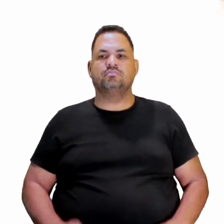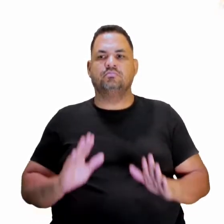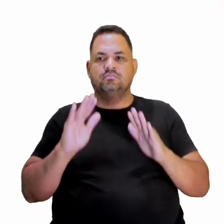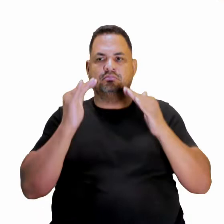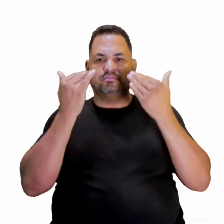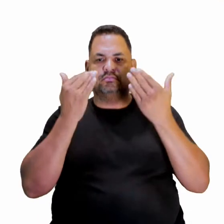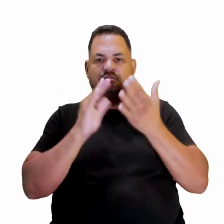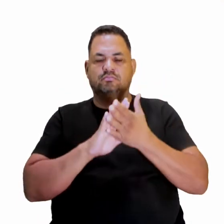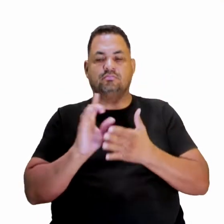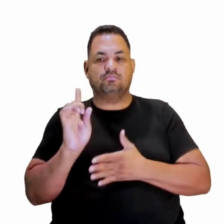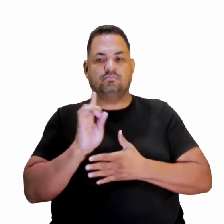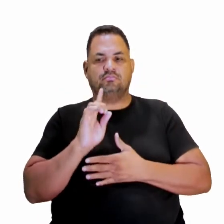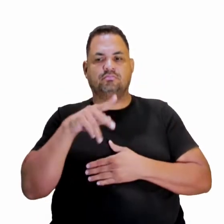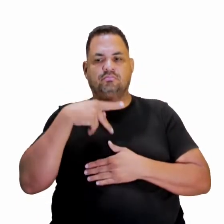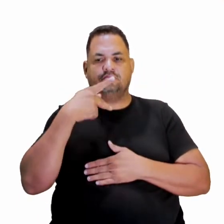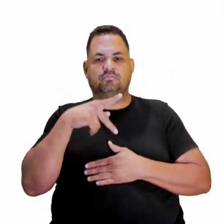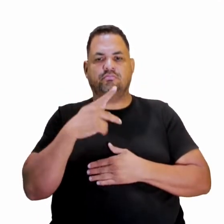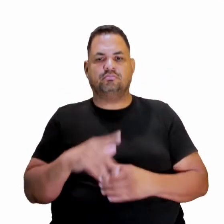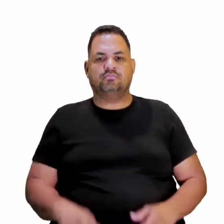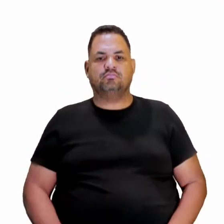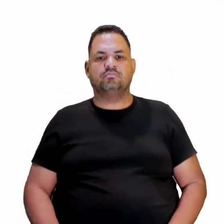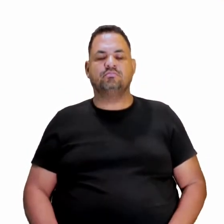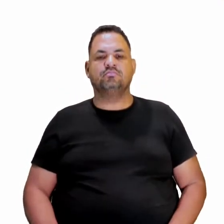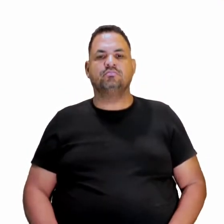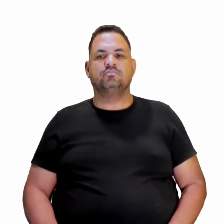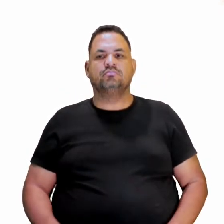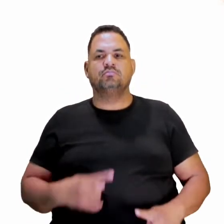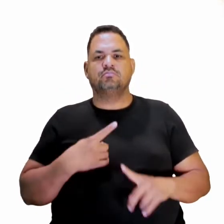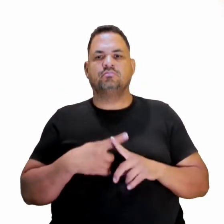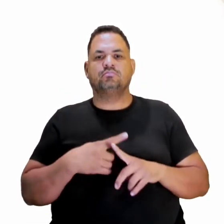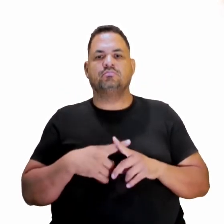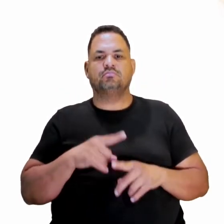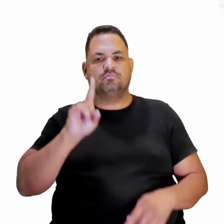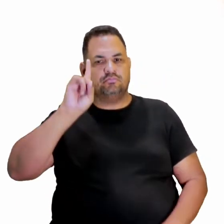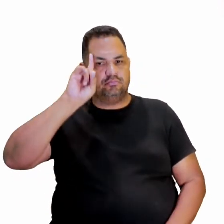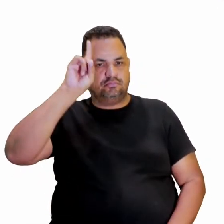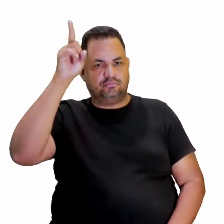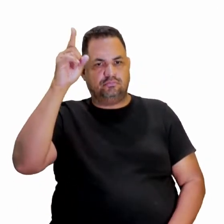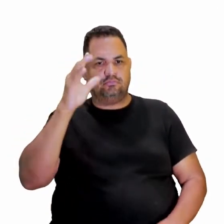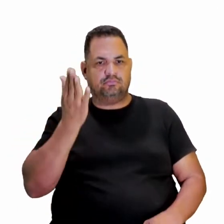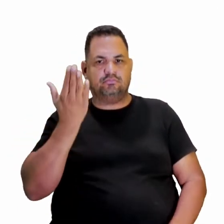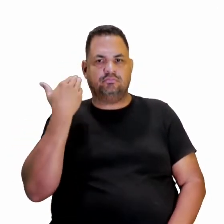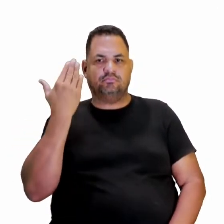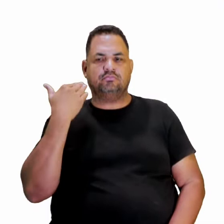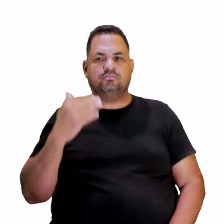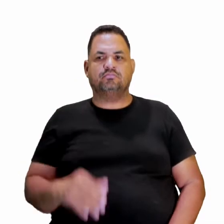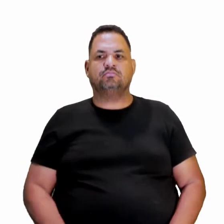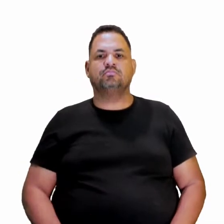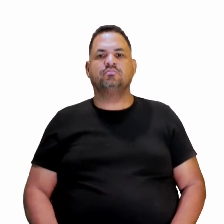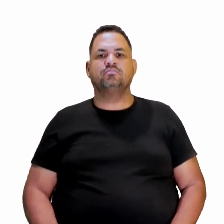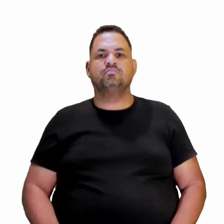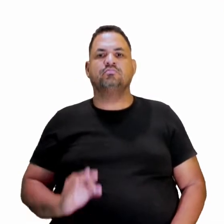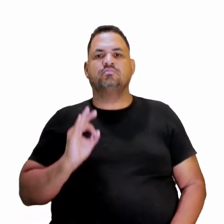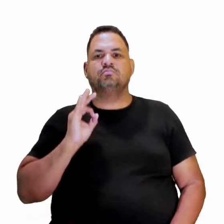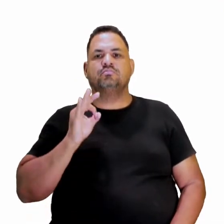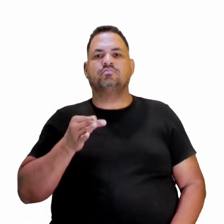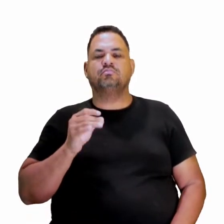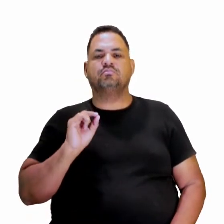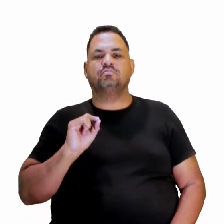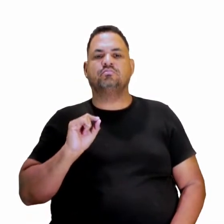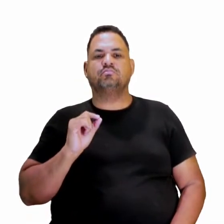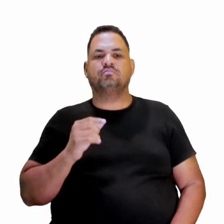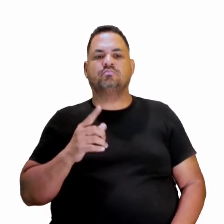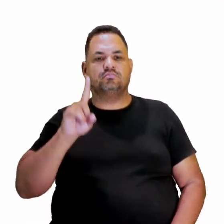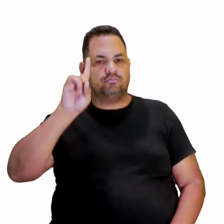bem atenção que eu não vou falar I read a book, porque aqui a ideia é de passado. Certo? E o que dá